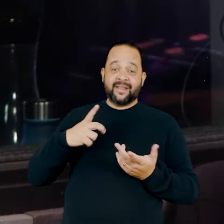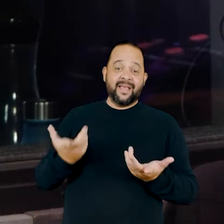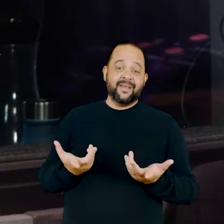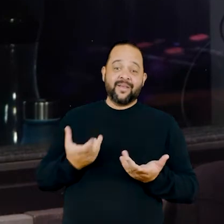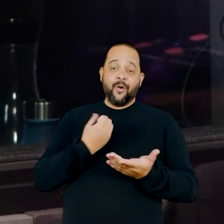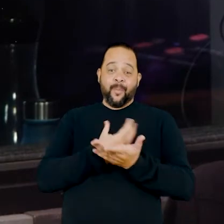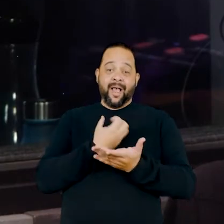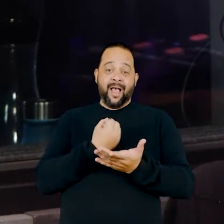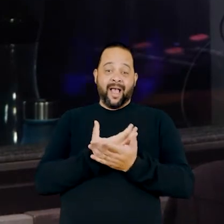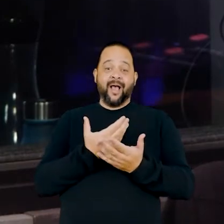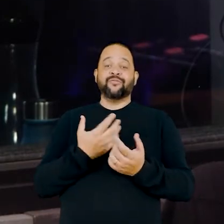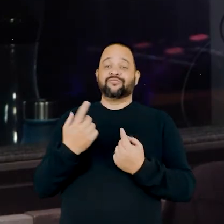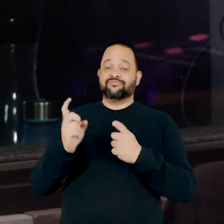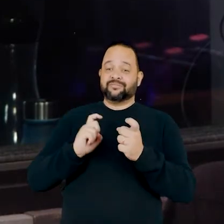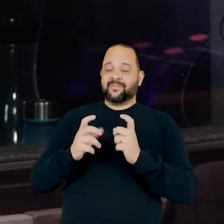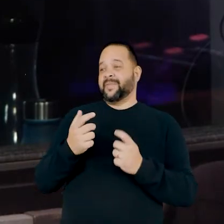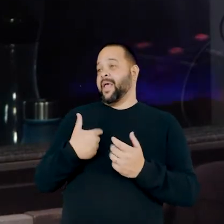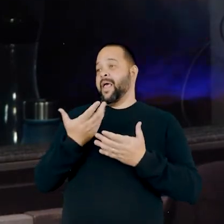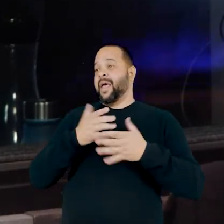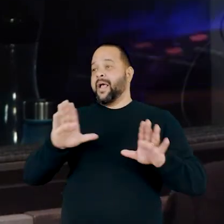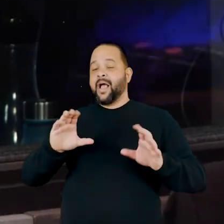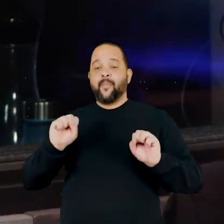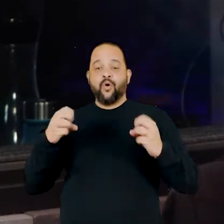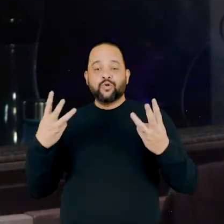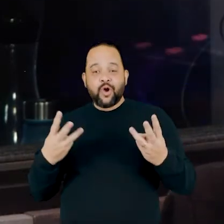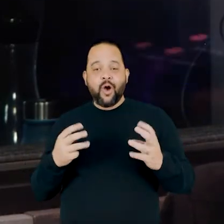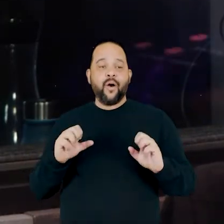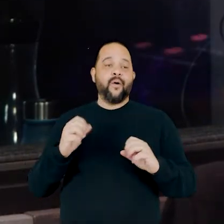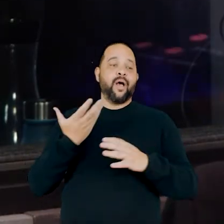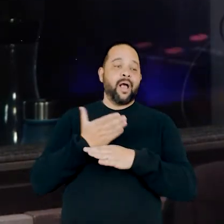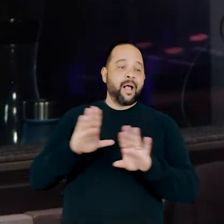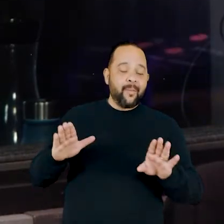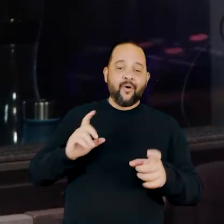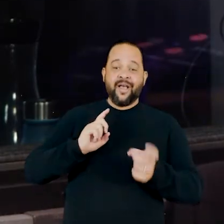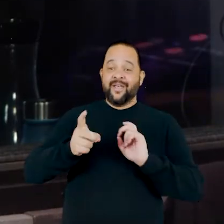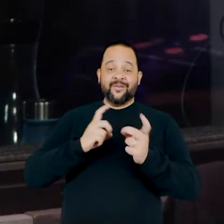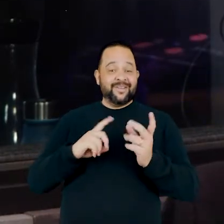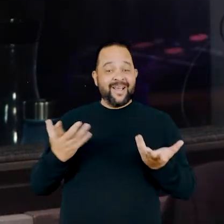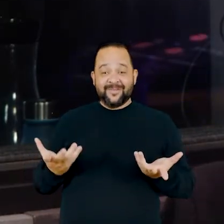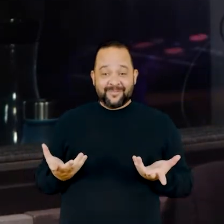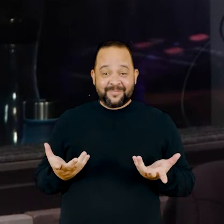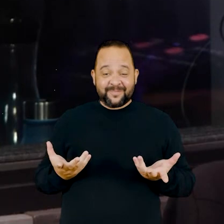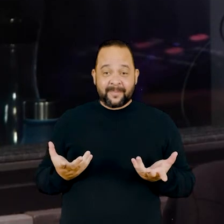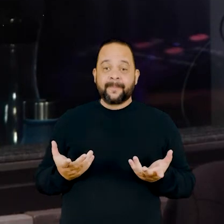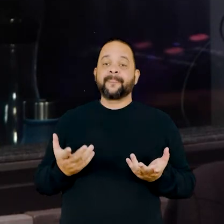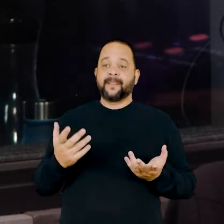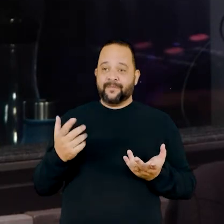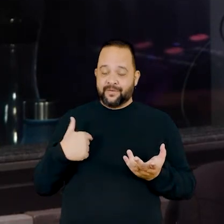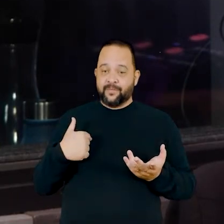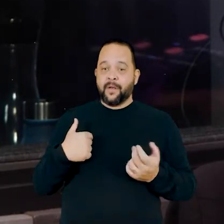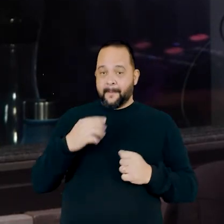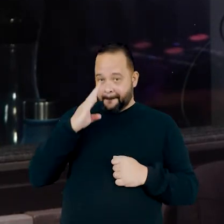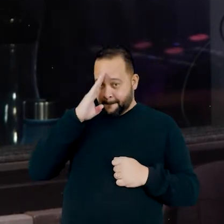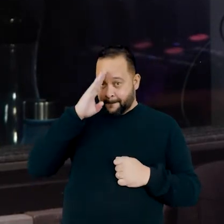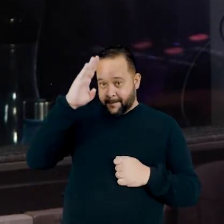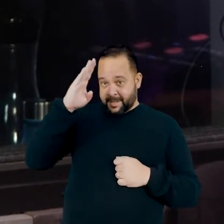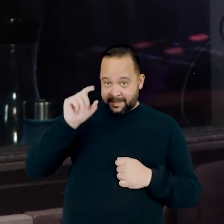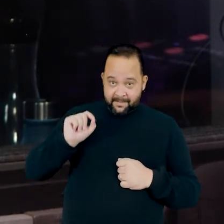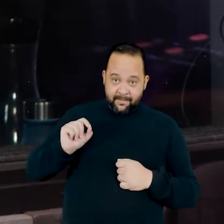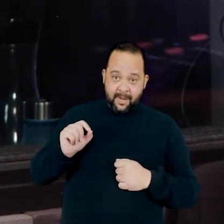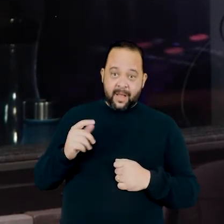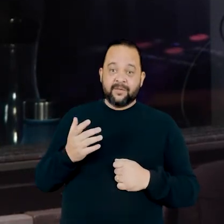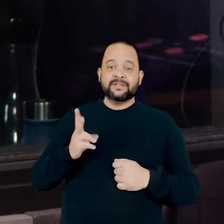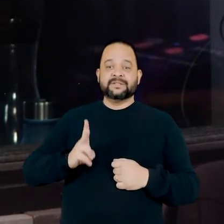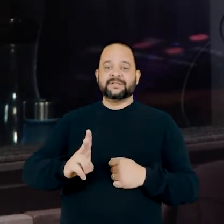tudo, né? Acabou o show, acabou a reunião, acabou a aula, acabou tudo, né? Então, a estrela mesmo, o centro,